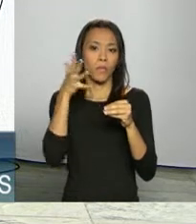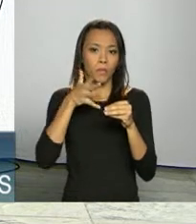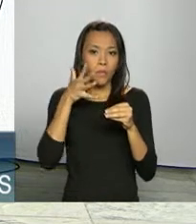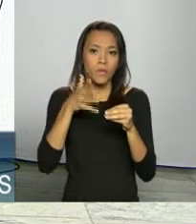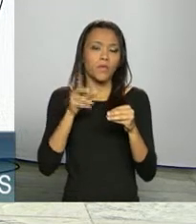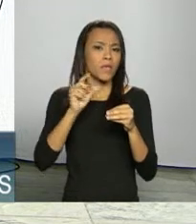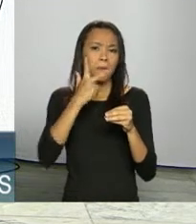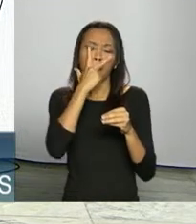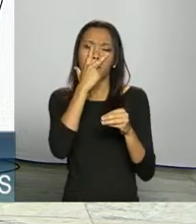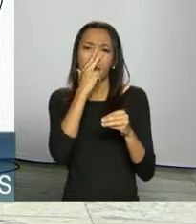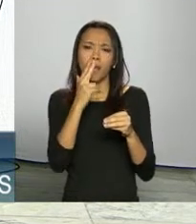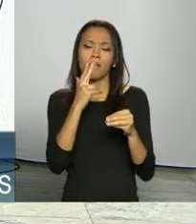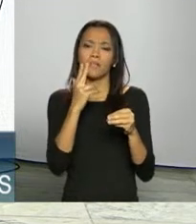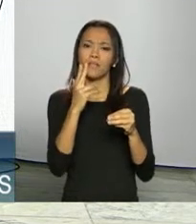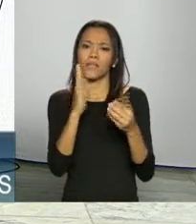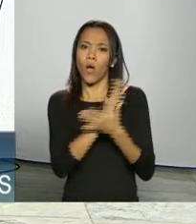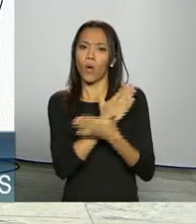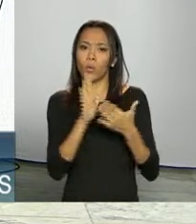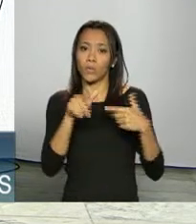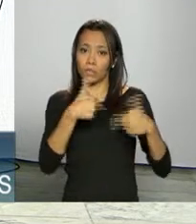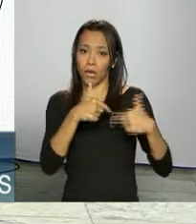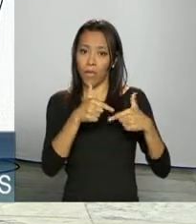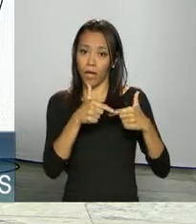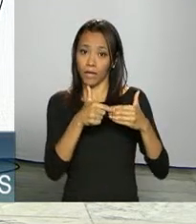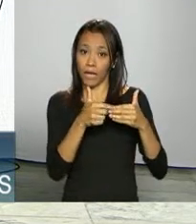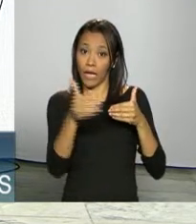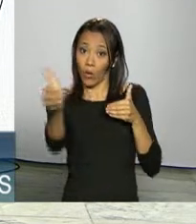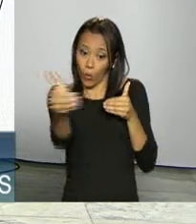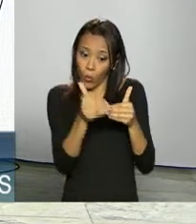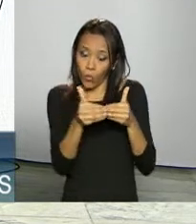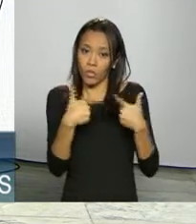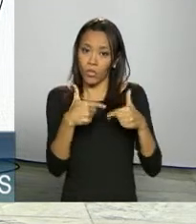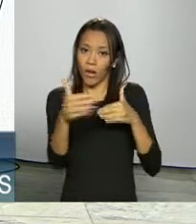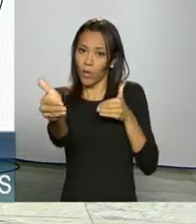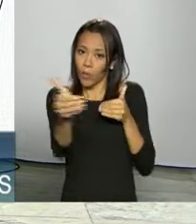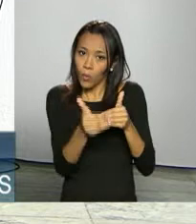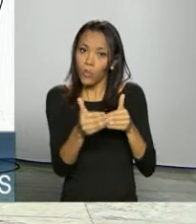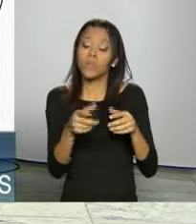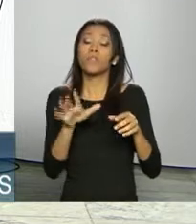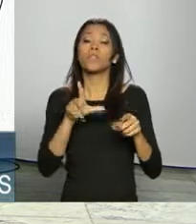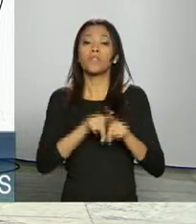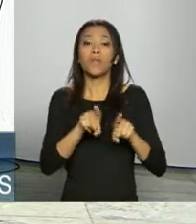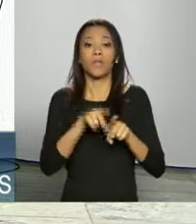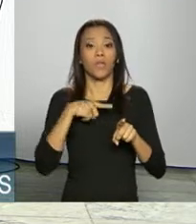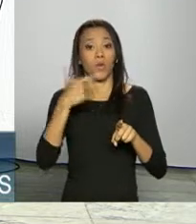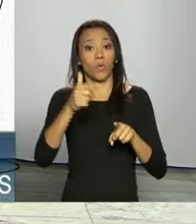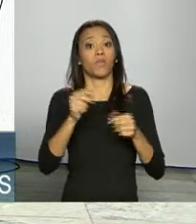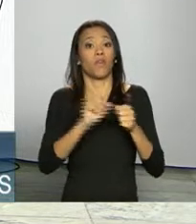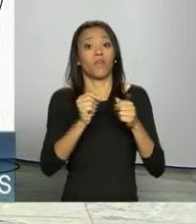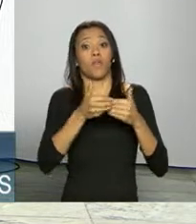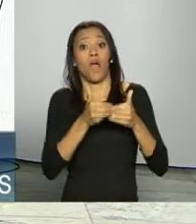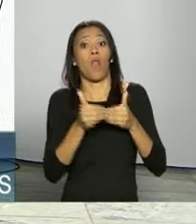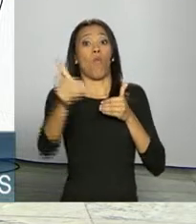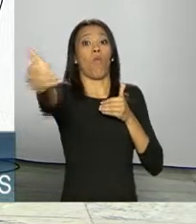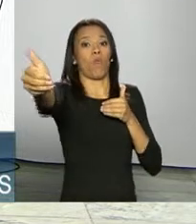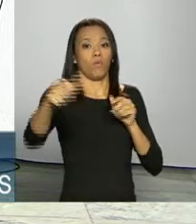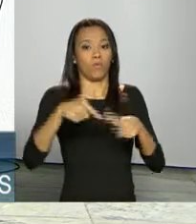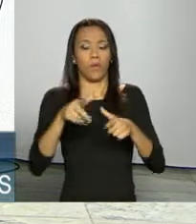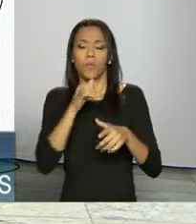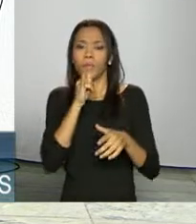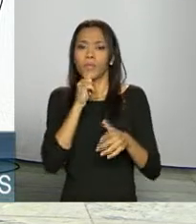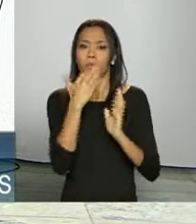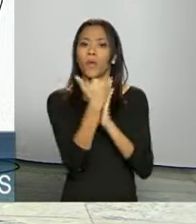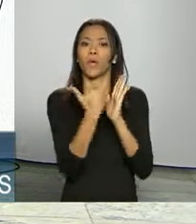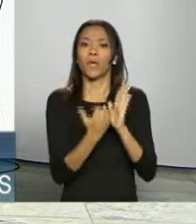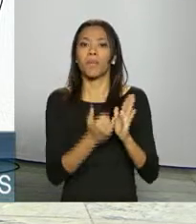ações que parecem que são de curto prazo Mas elas têm e no longo prazo primeiramente o Programa Água para